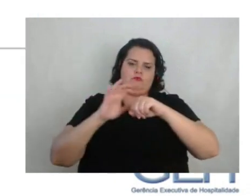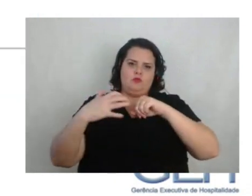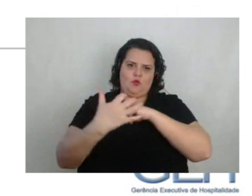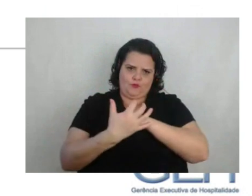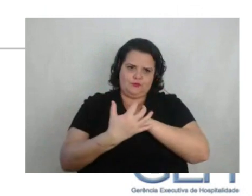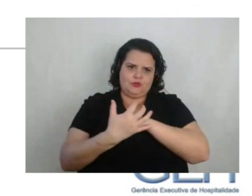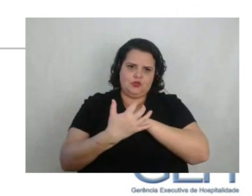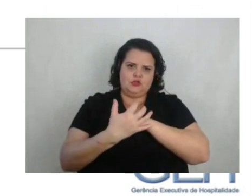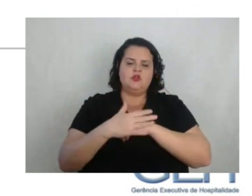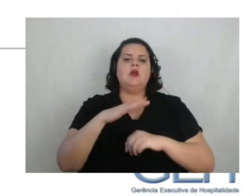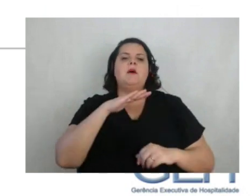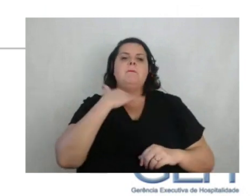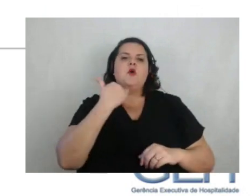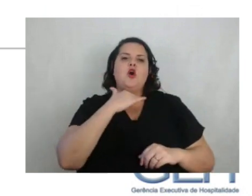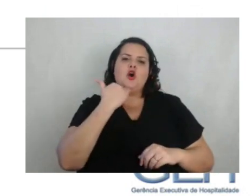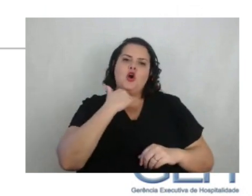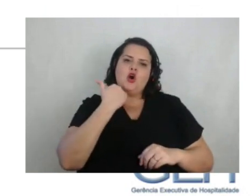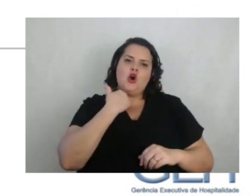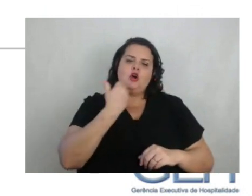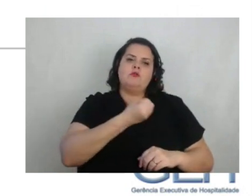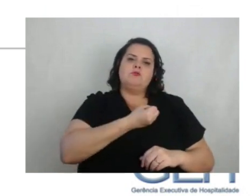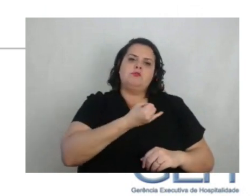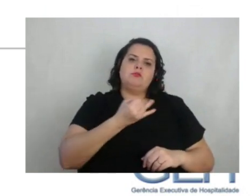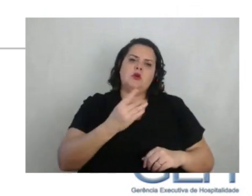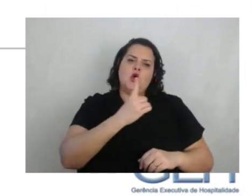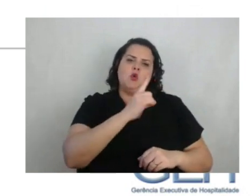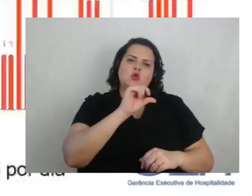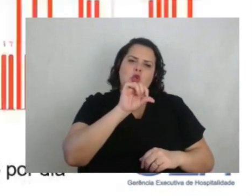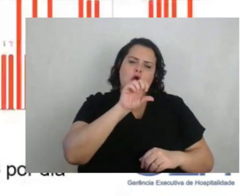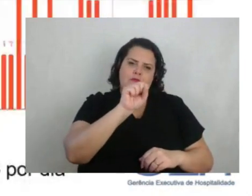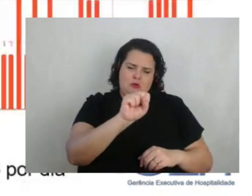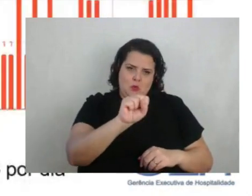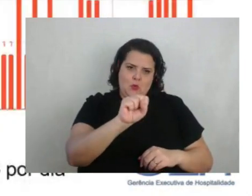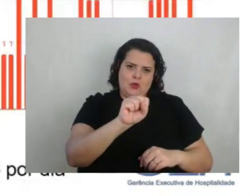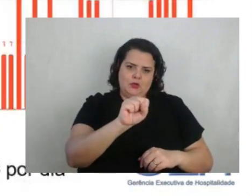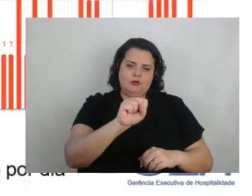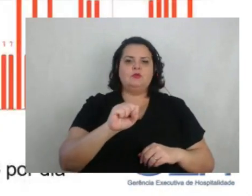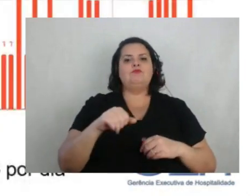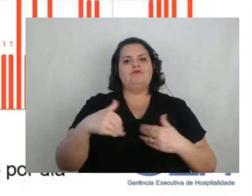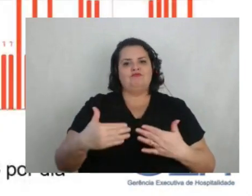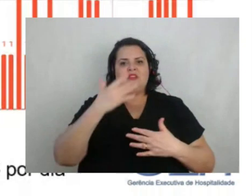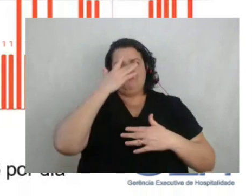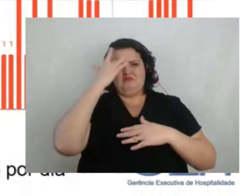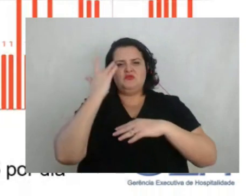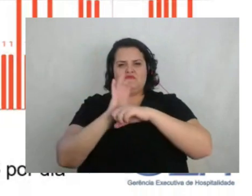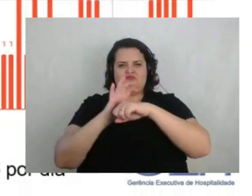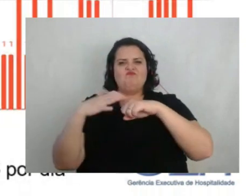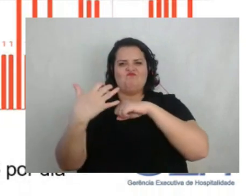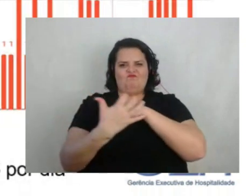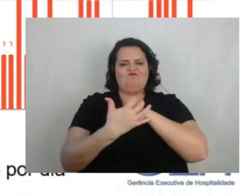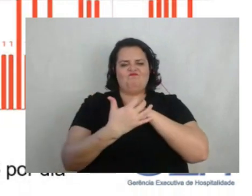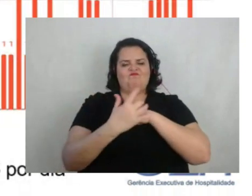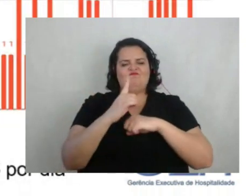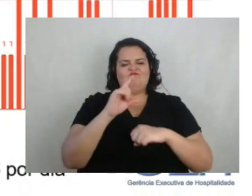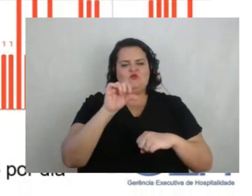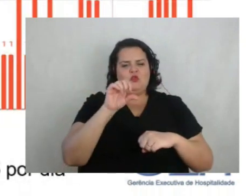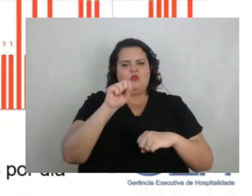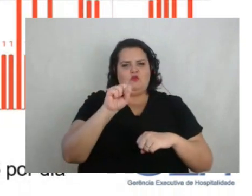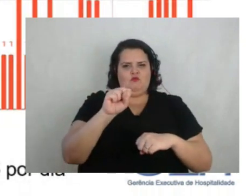um pouco mais de 1/3 foi por conta dos doentes Covid. Esse aqui é o